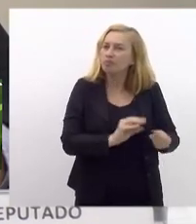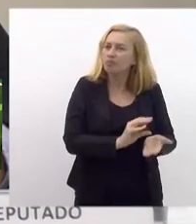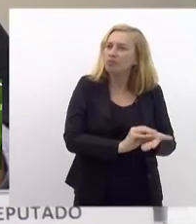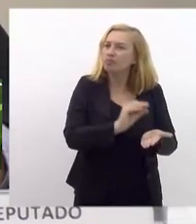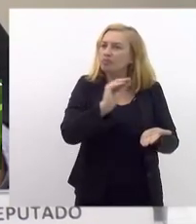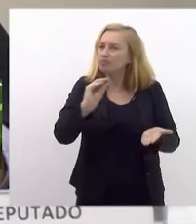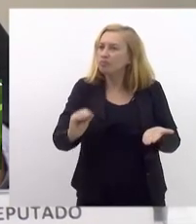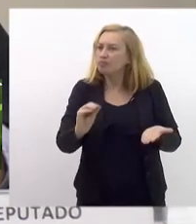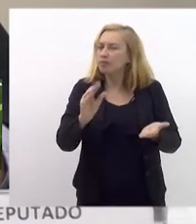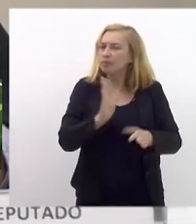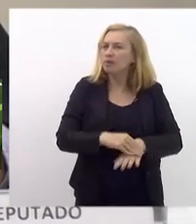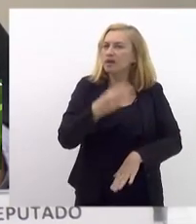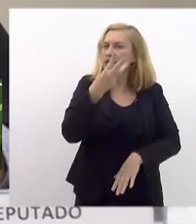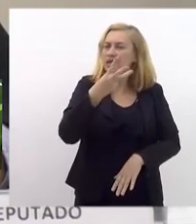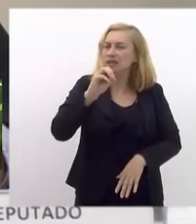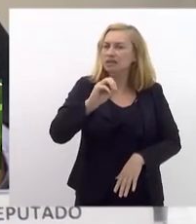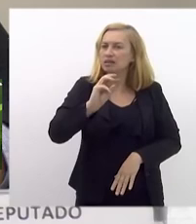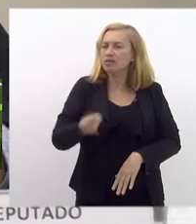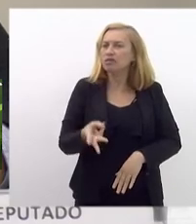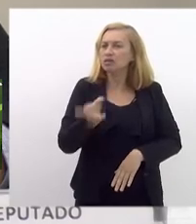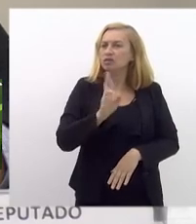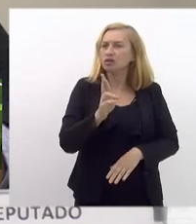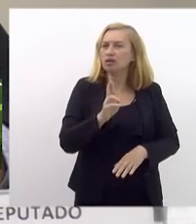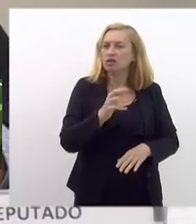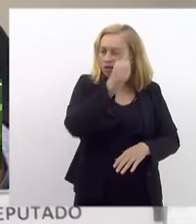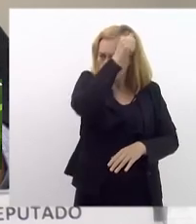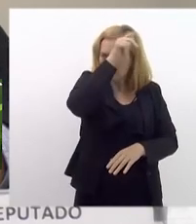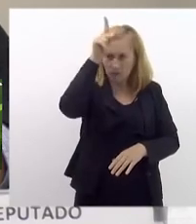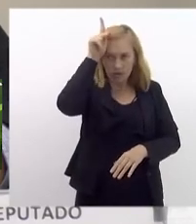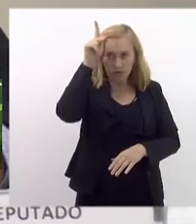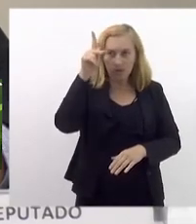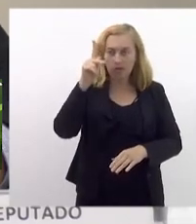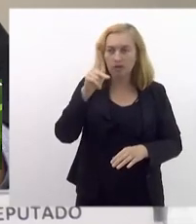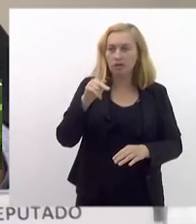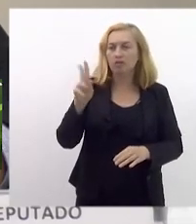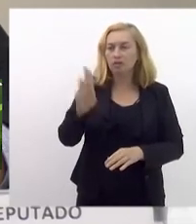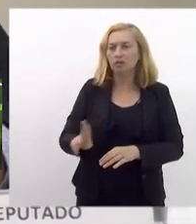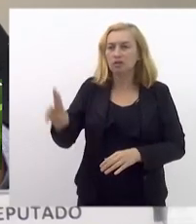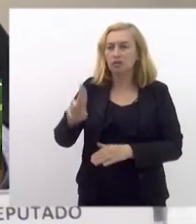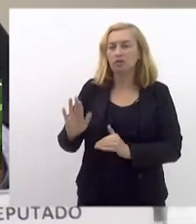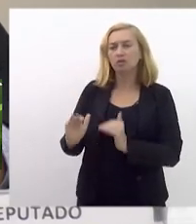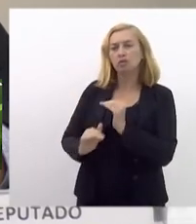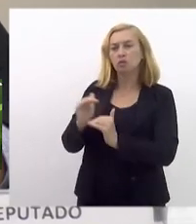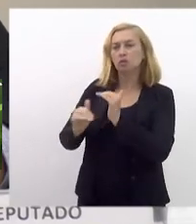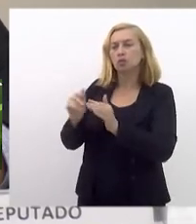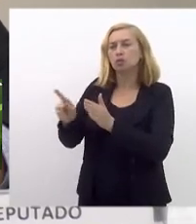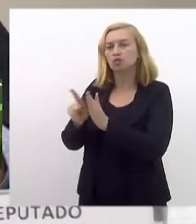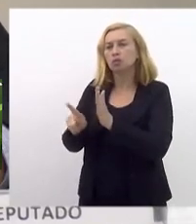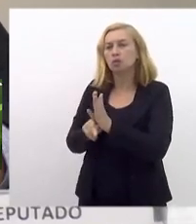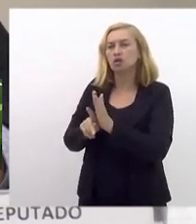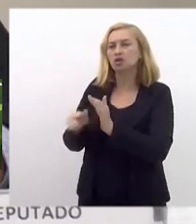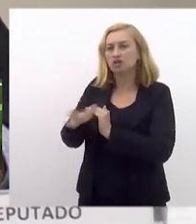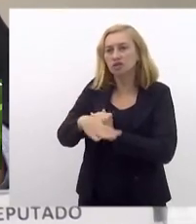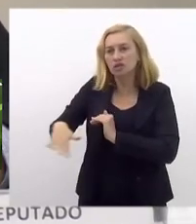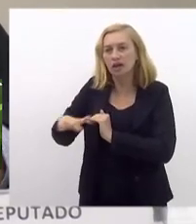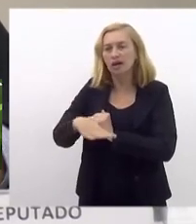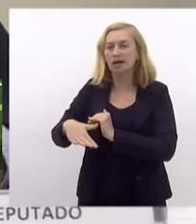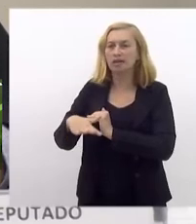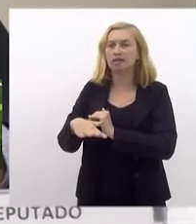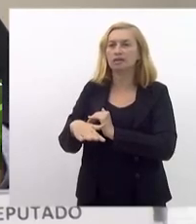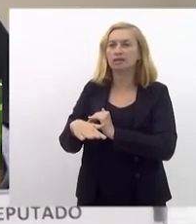30 milhões de reais da Prefeitura à Universidade para o desenvolvimento de projetos, né, em áreas temáticas